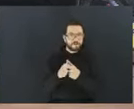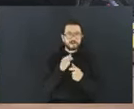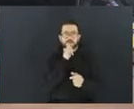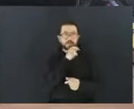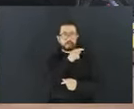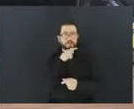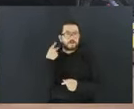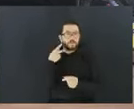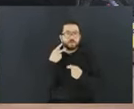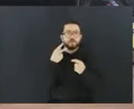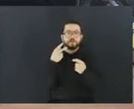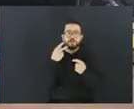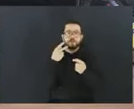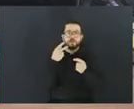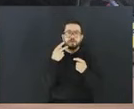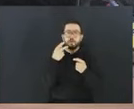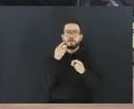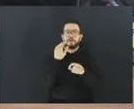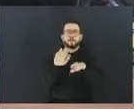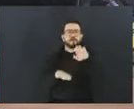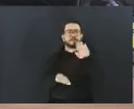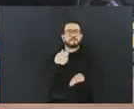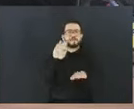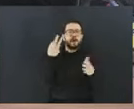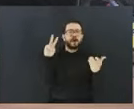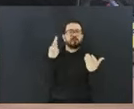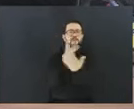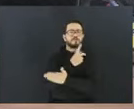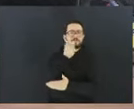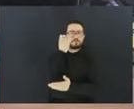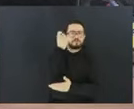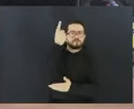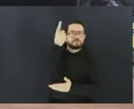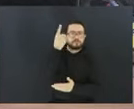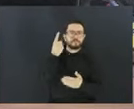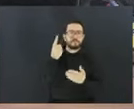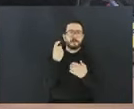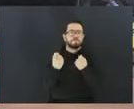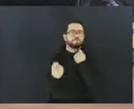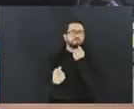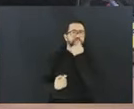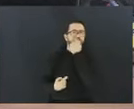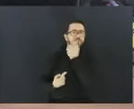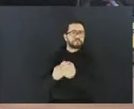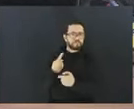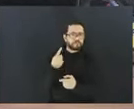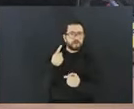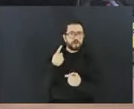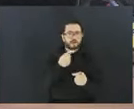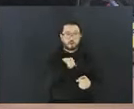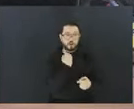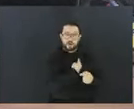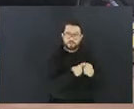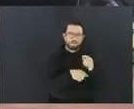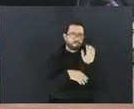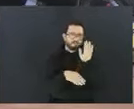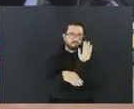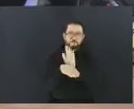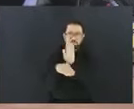atender pontualmente, né, algumas demandas, resolvido aquele problema, aquele módulo